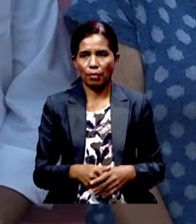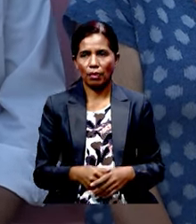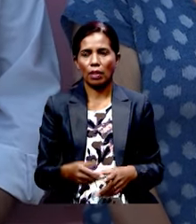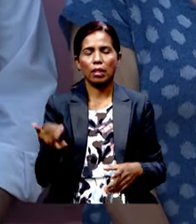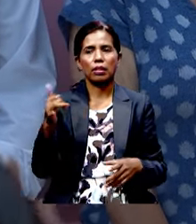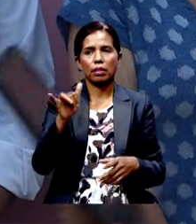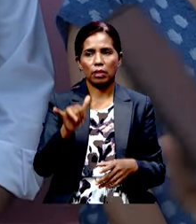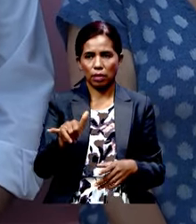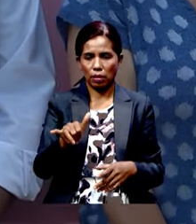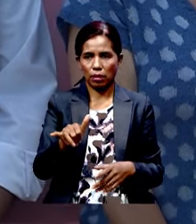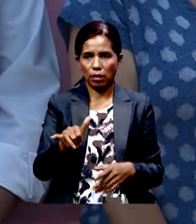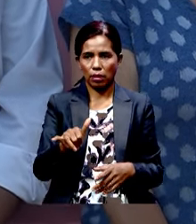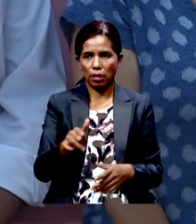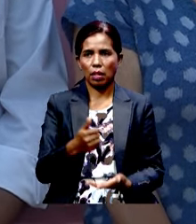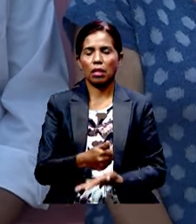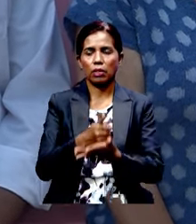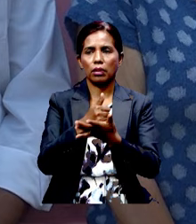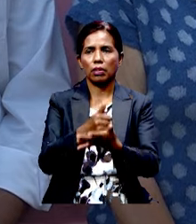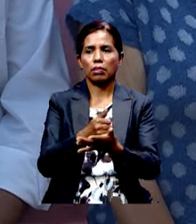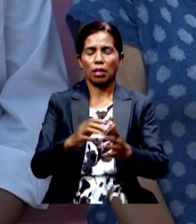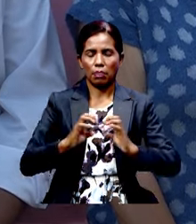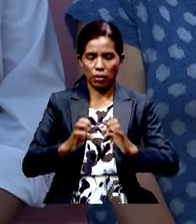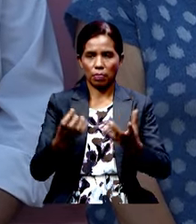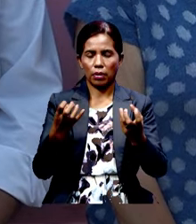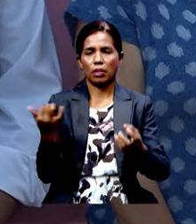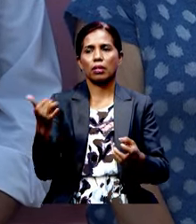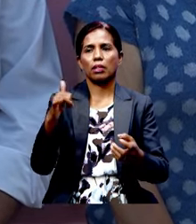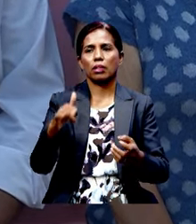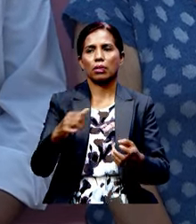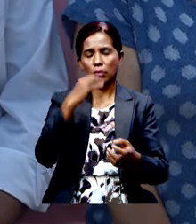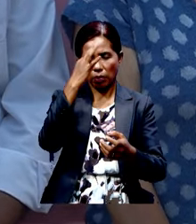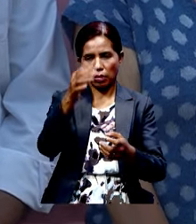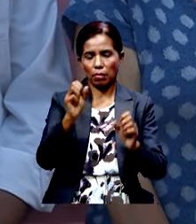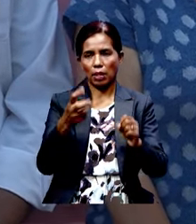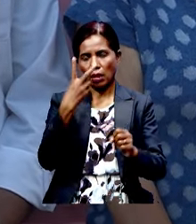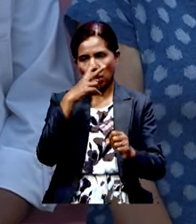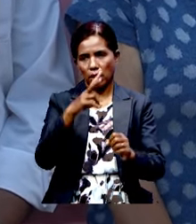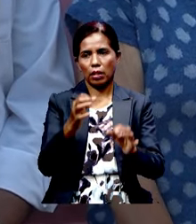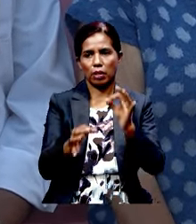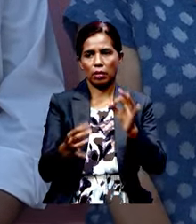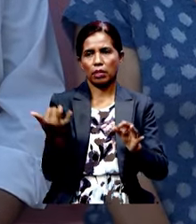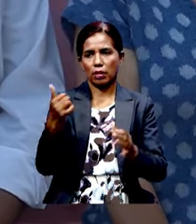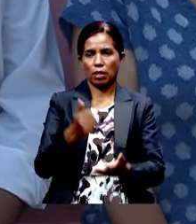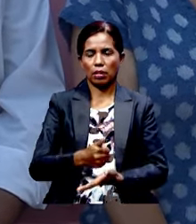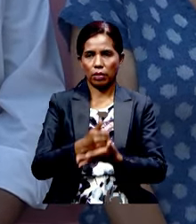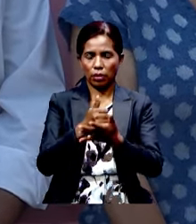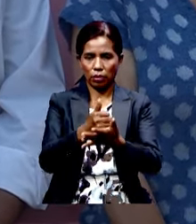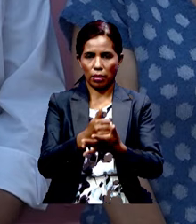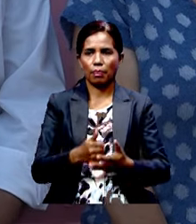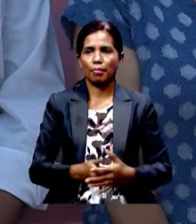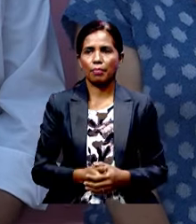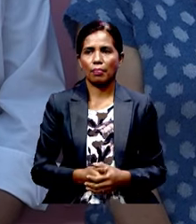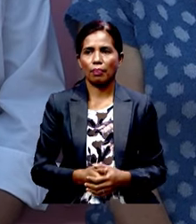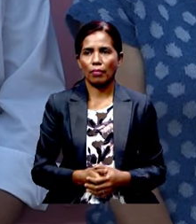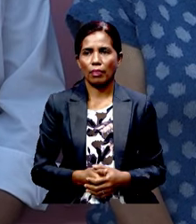mos azuda humanitaria emergency barakona sira mos amuro bele hare karik ia botru mos sira bele azuda